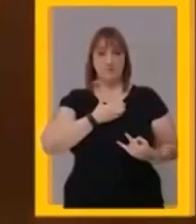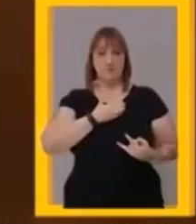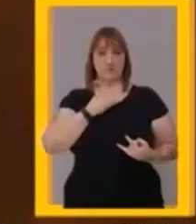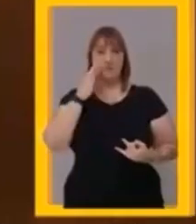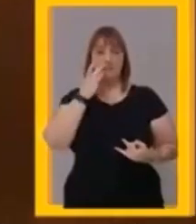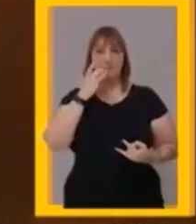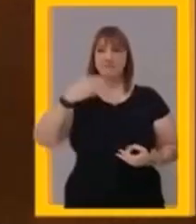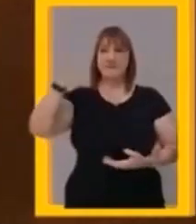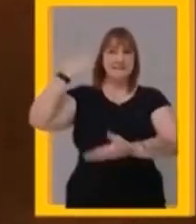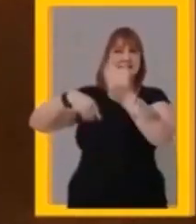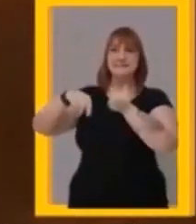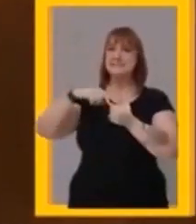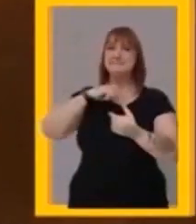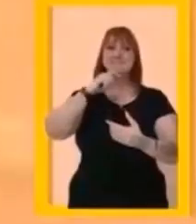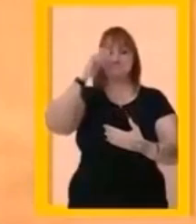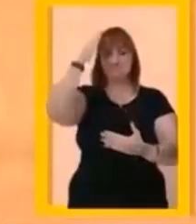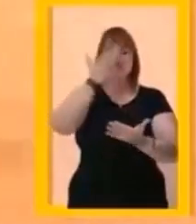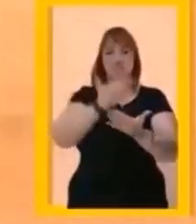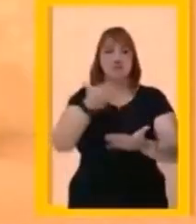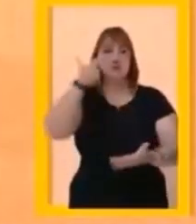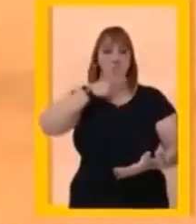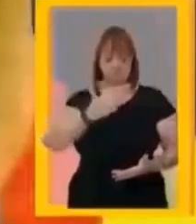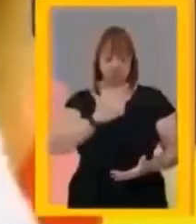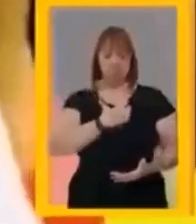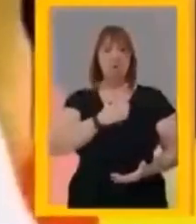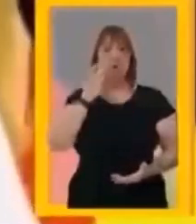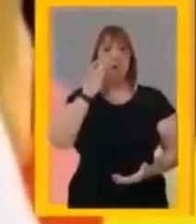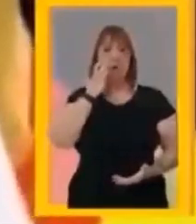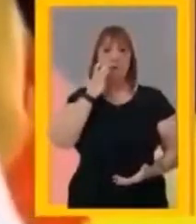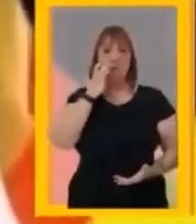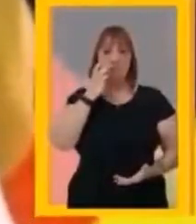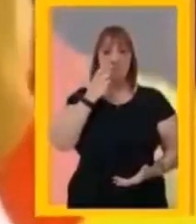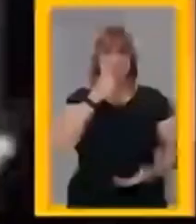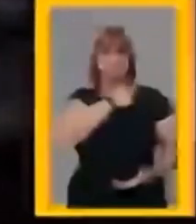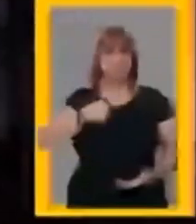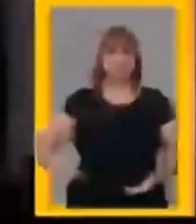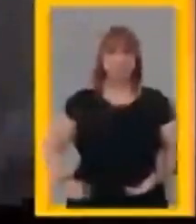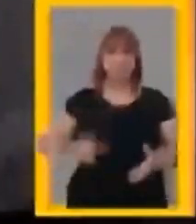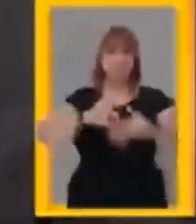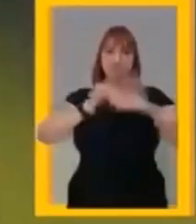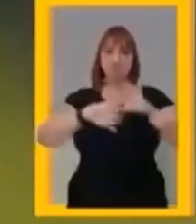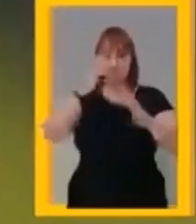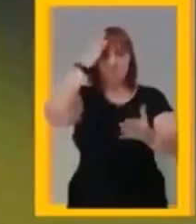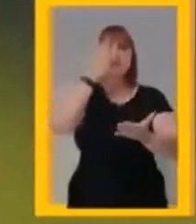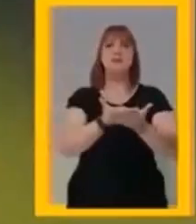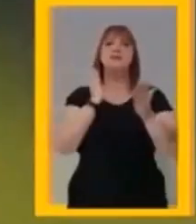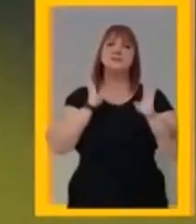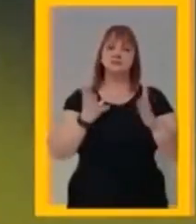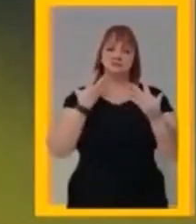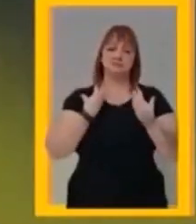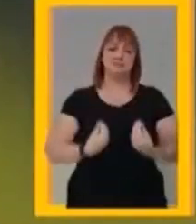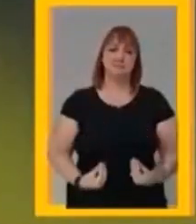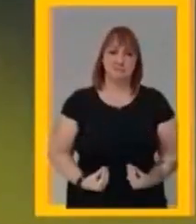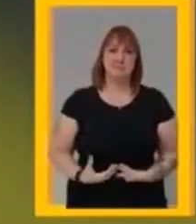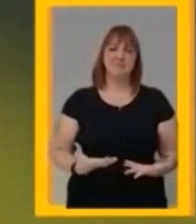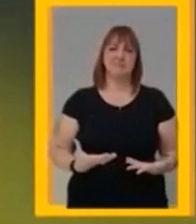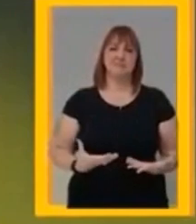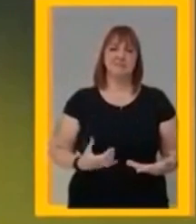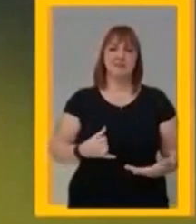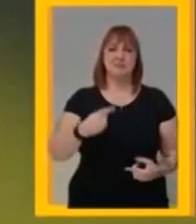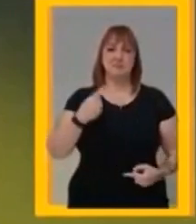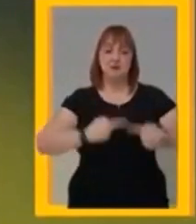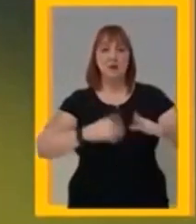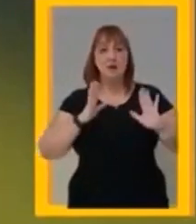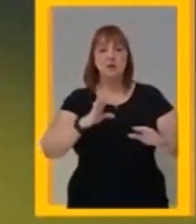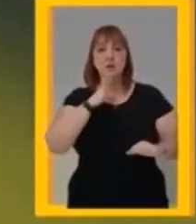do Brasil. Lá atrás, ninguém acreditou que eu ia ganhar o ouro na Olimpíada na China. Eu acreditei. Eu também já tinha desanimado com a